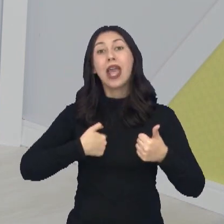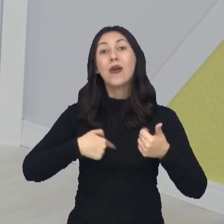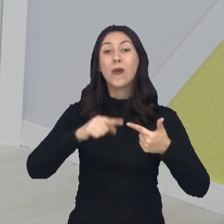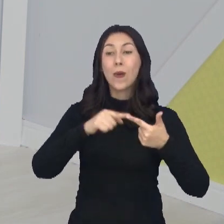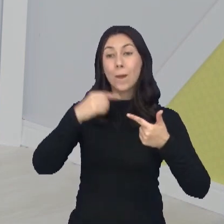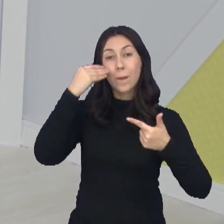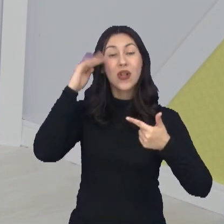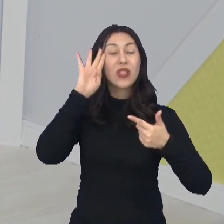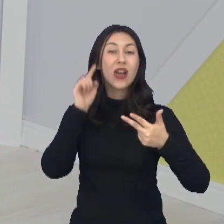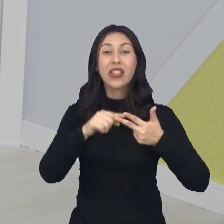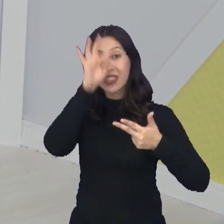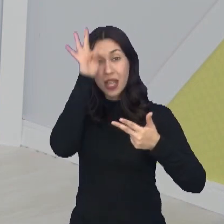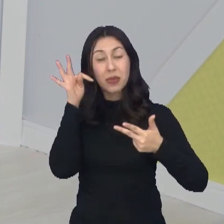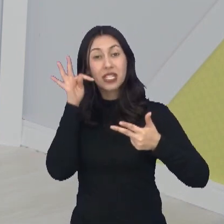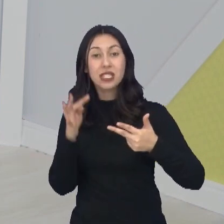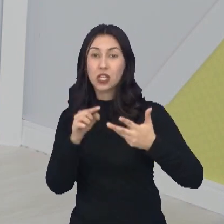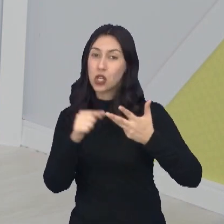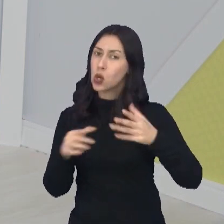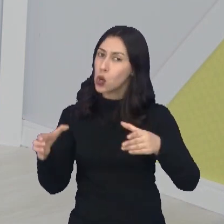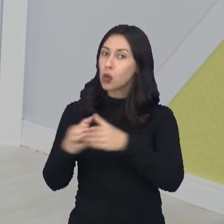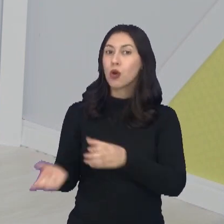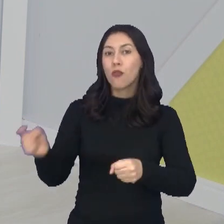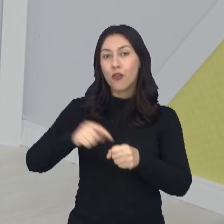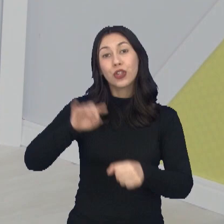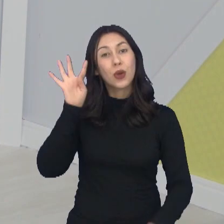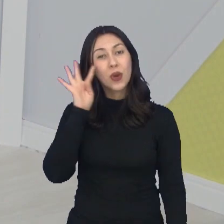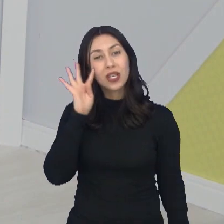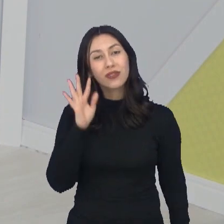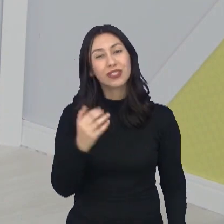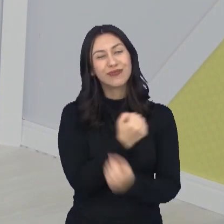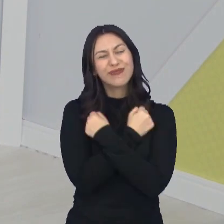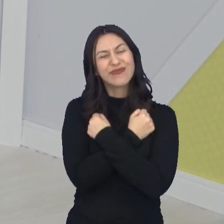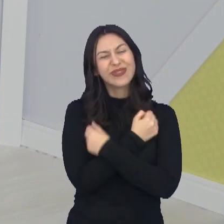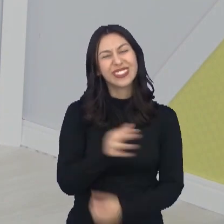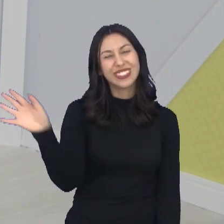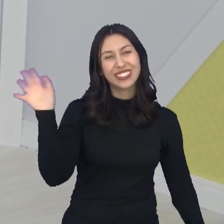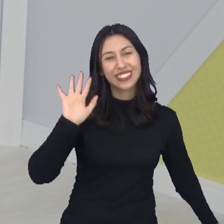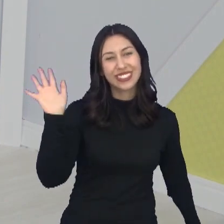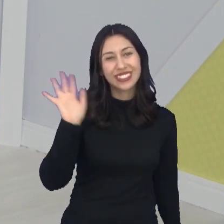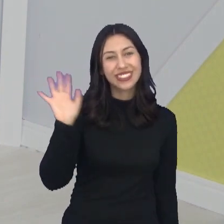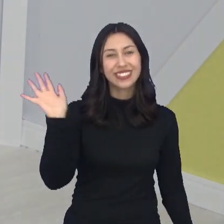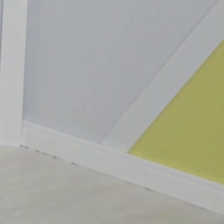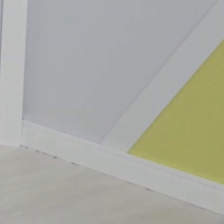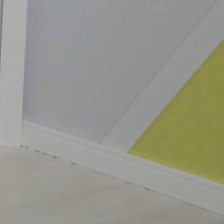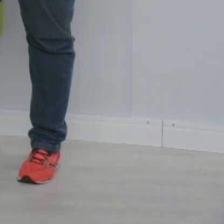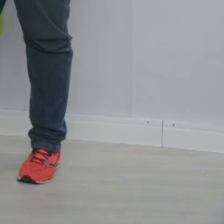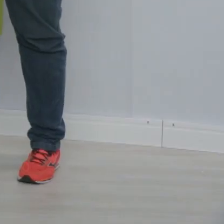grande equipe. A gente volta na próxima quarta-feira. De minha parte, grande abraço. Até lá. Tchau, tchau.